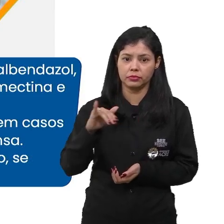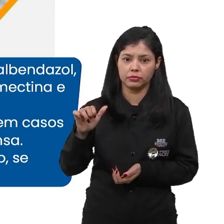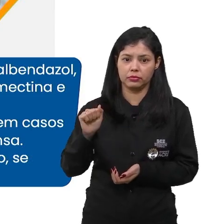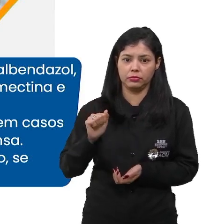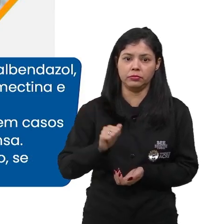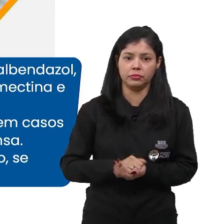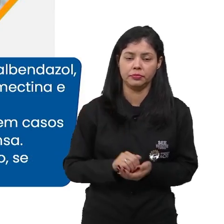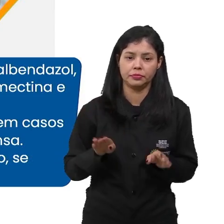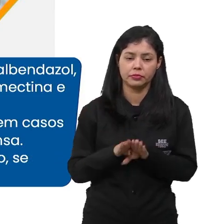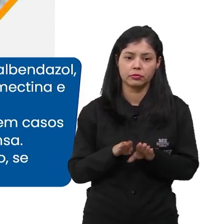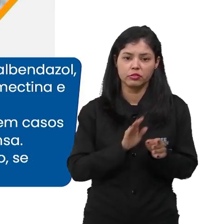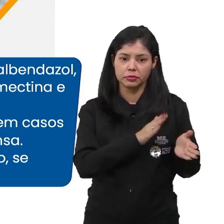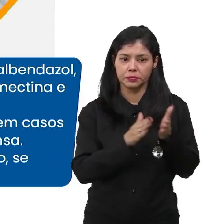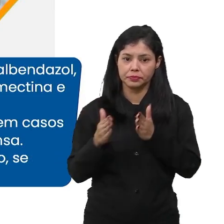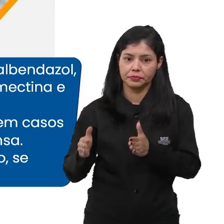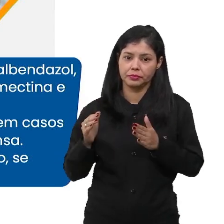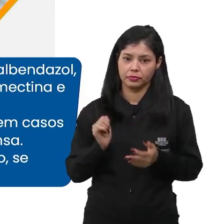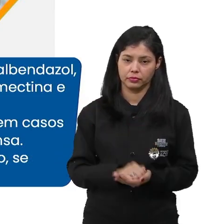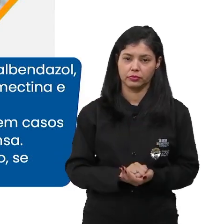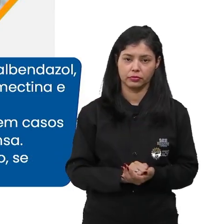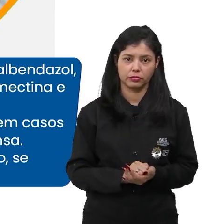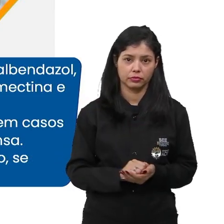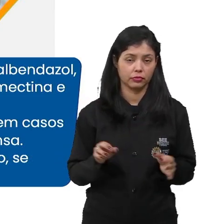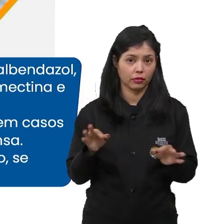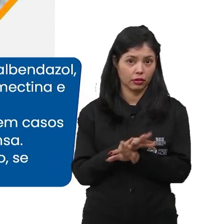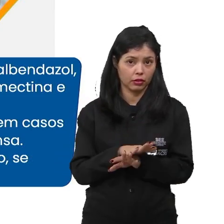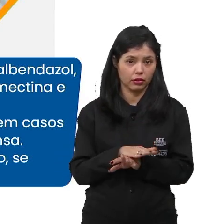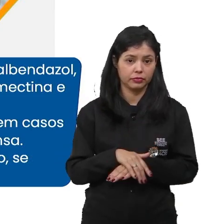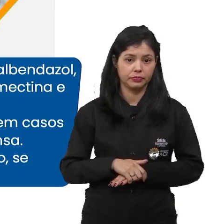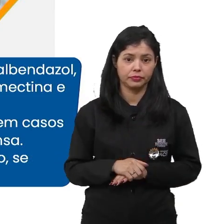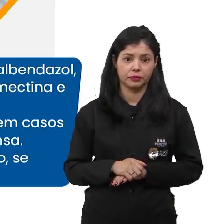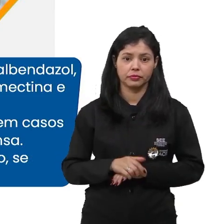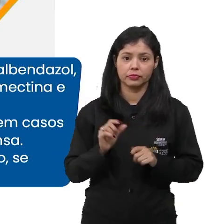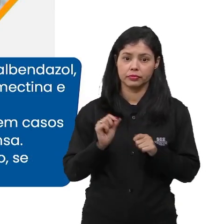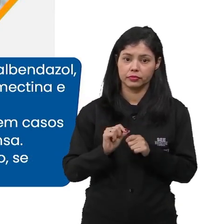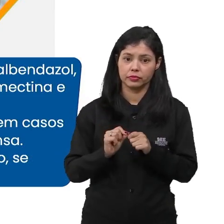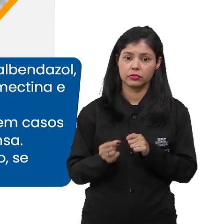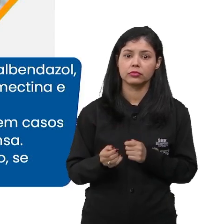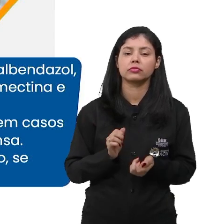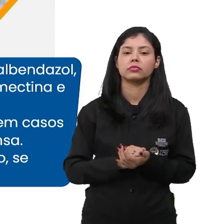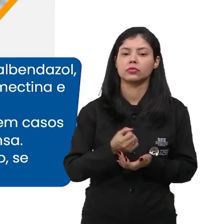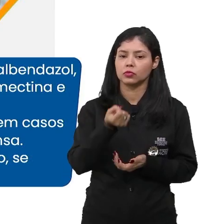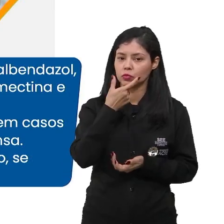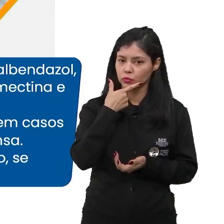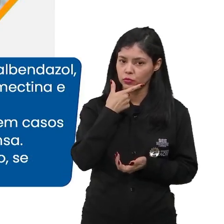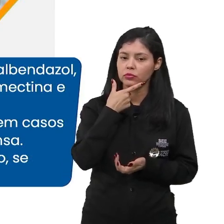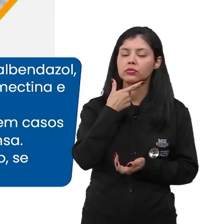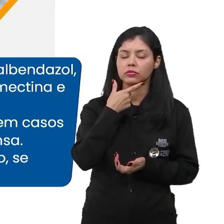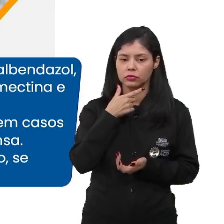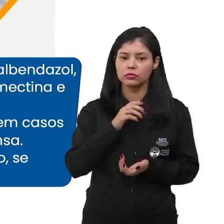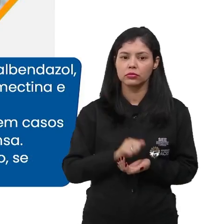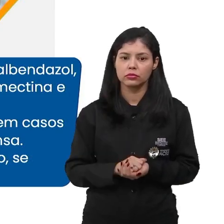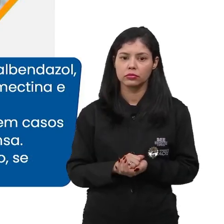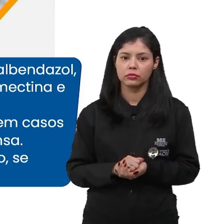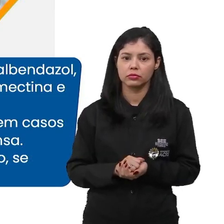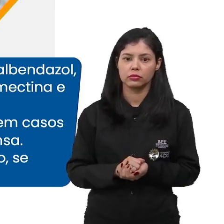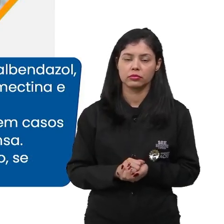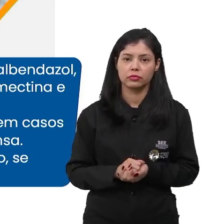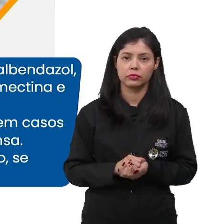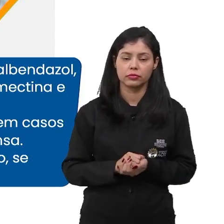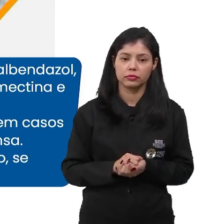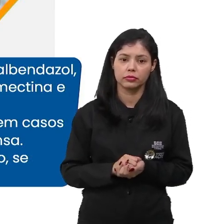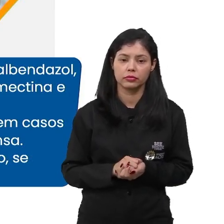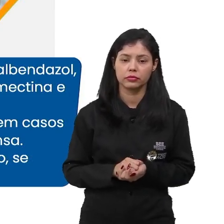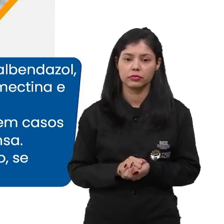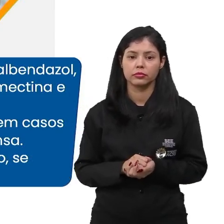cobre ali grande parte ali das verminoses, tá? Fazer a reidratação oral, né, no caso se a pessoa estiver apresentando